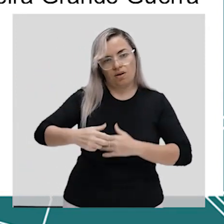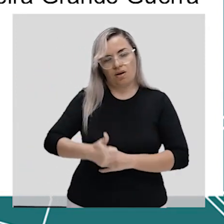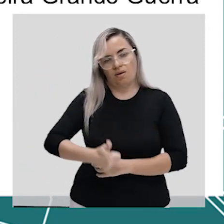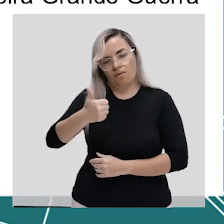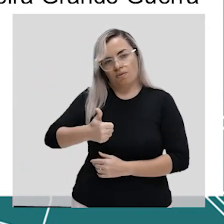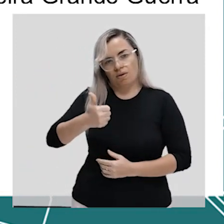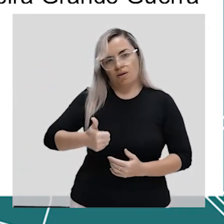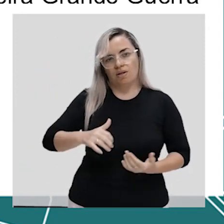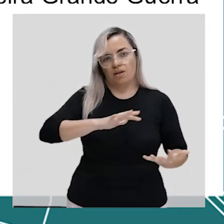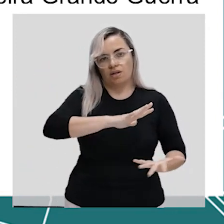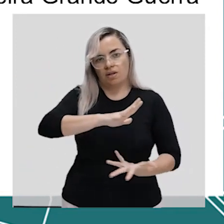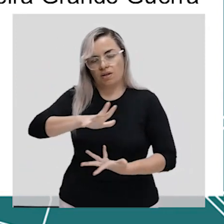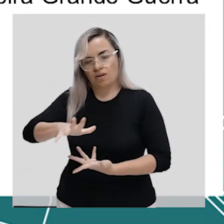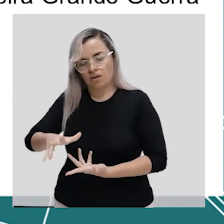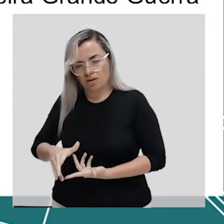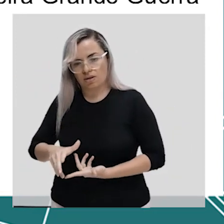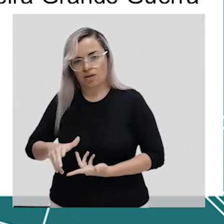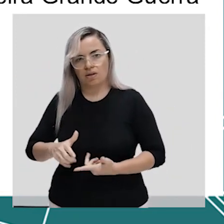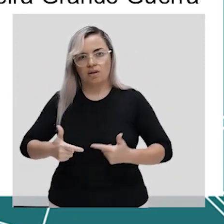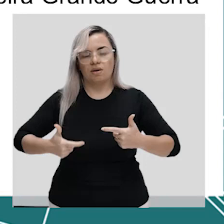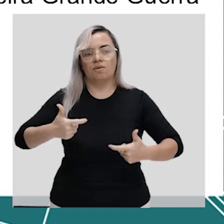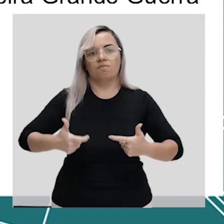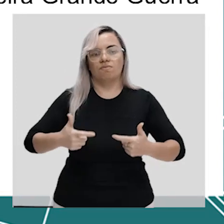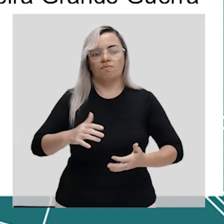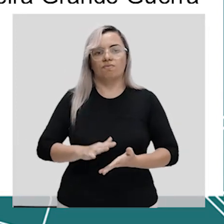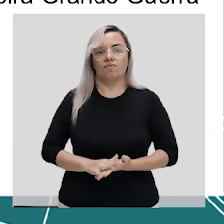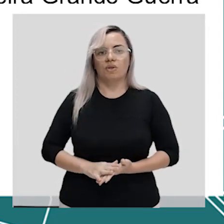Mundial. Acaba provocando